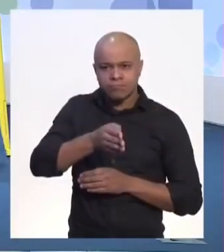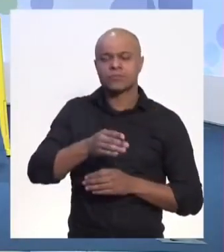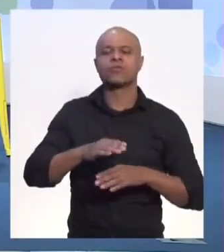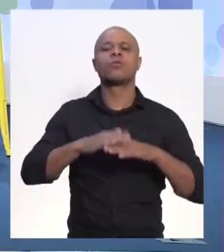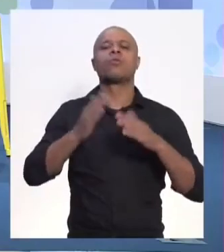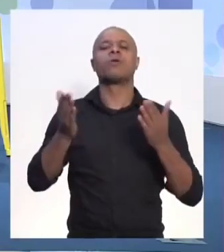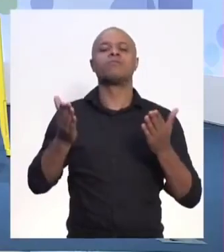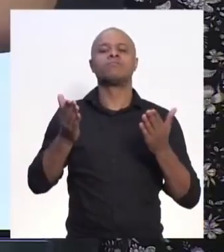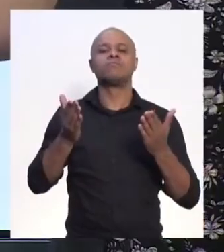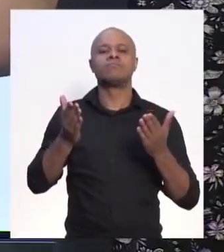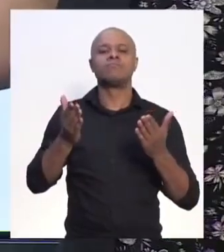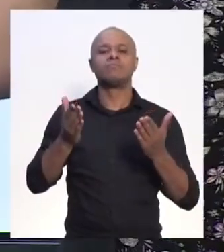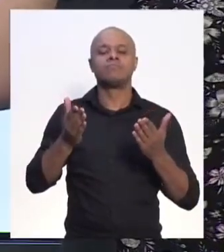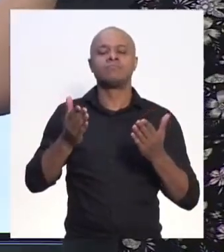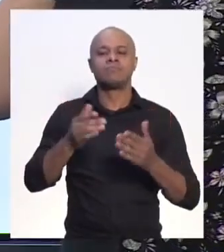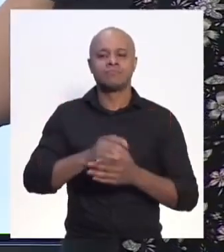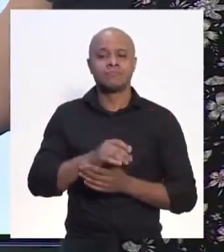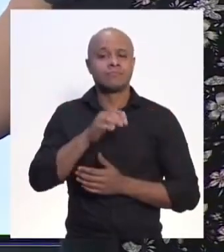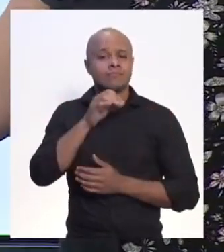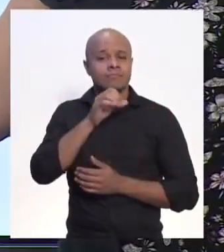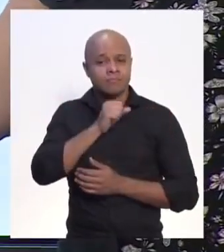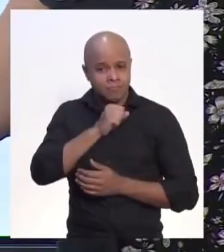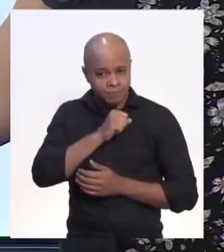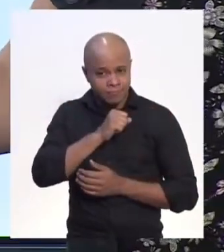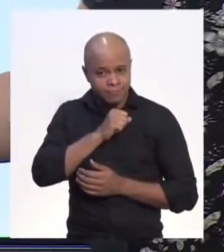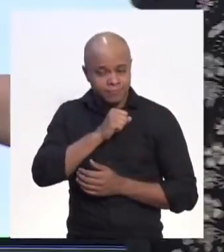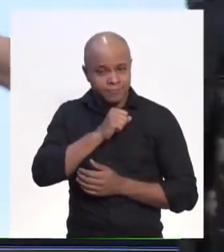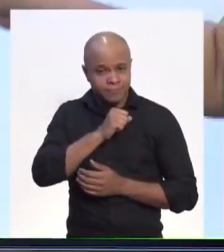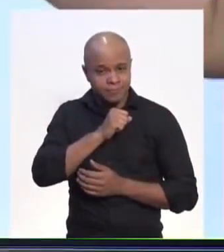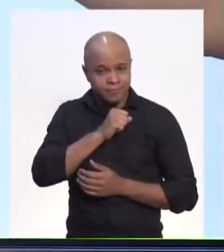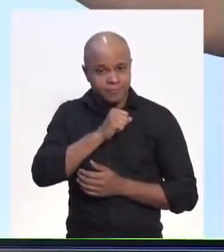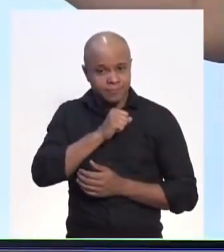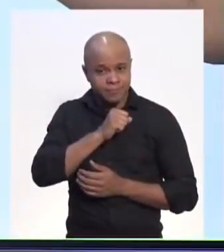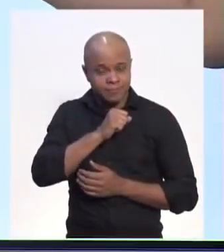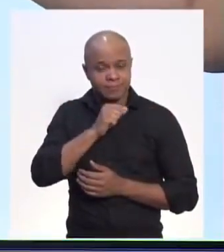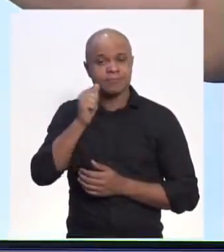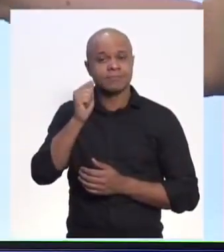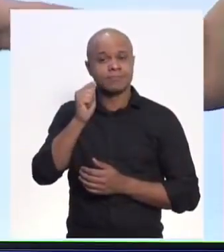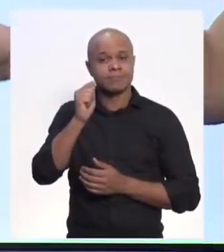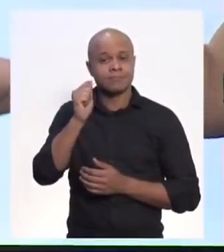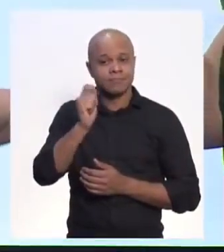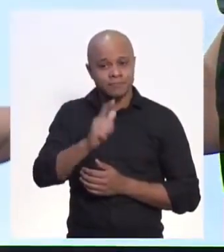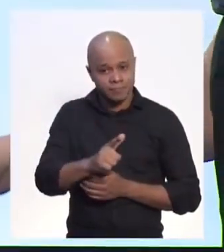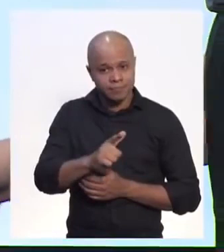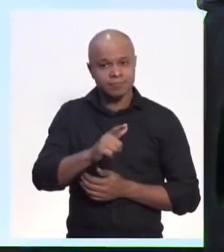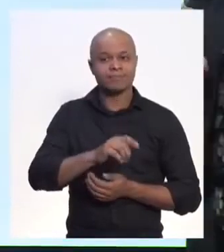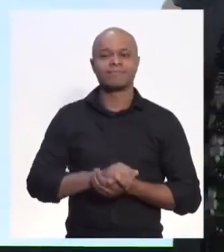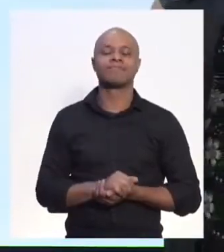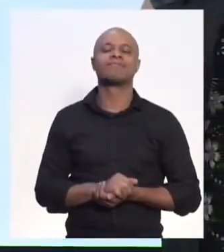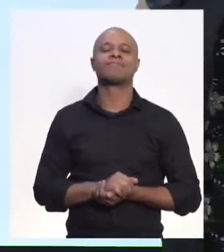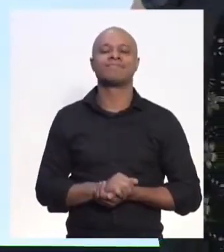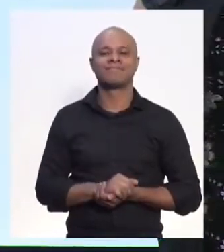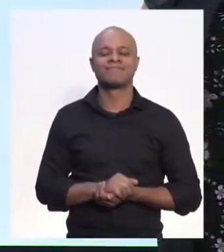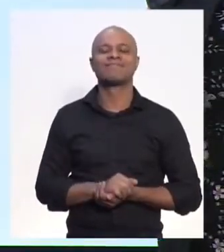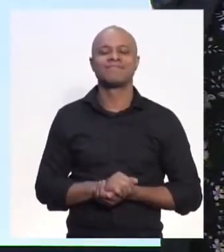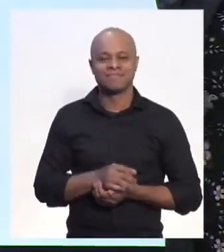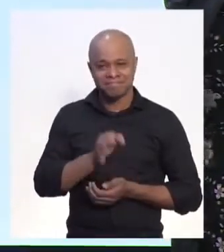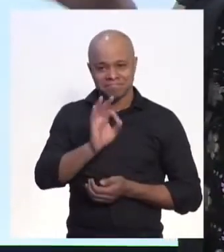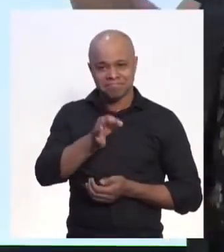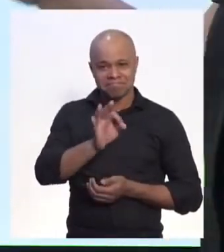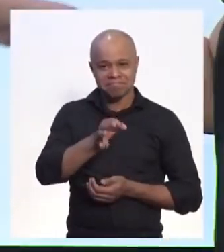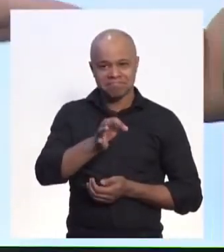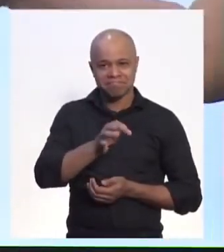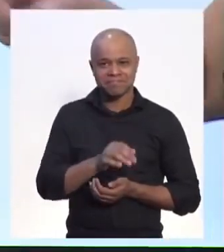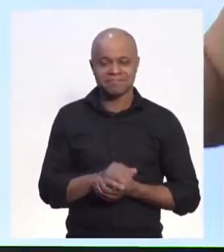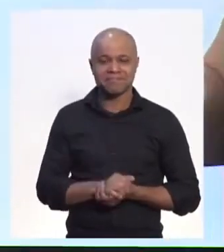vertical? Laranja, A laranja e a azul. azul. Perfeito. Correto?